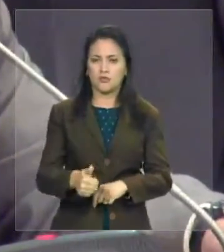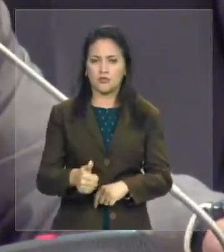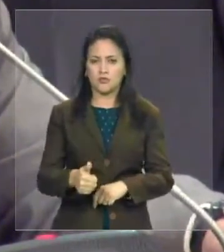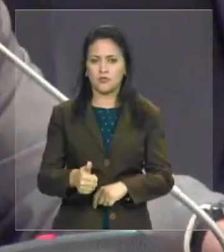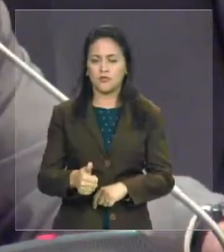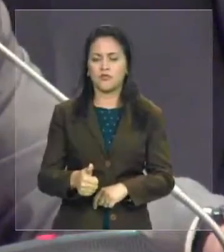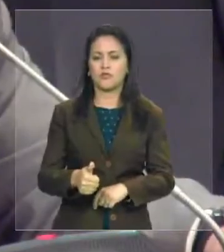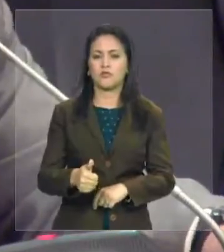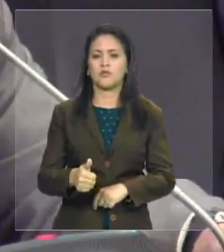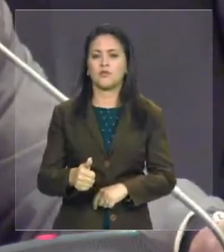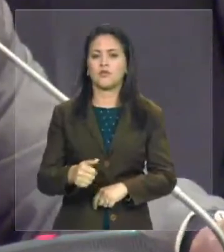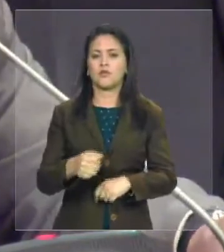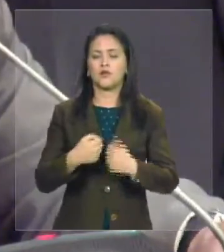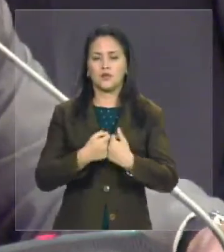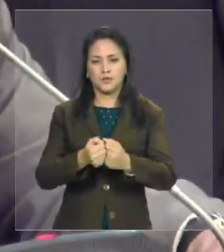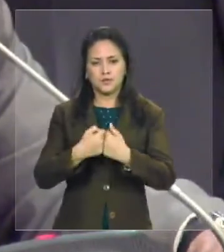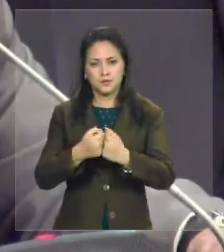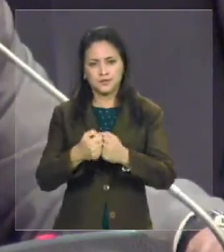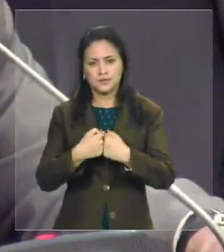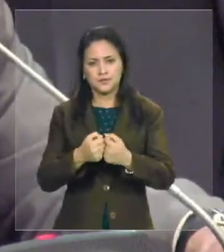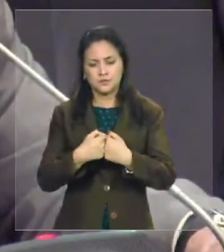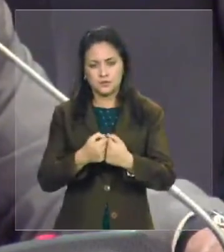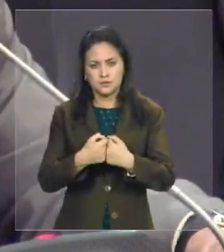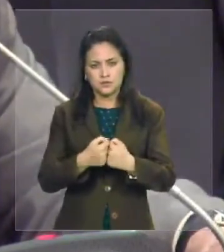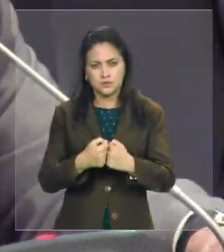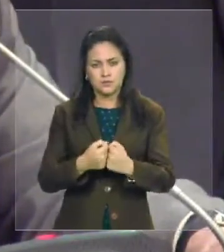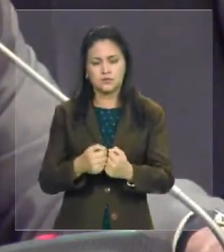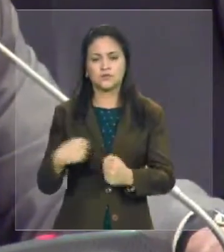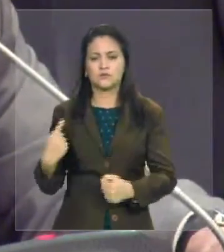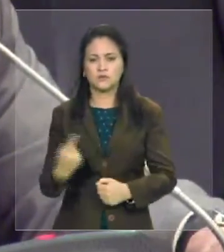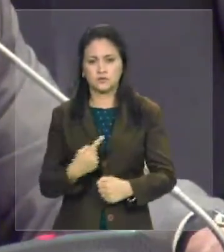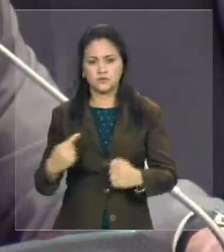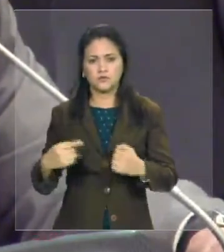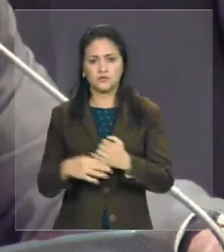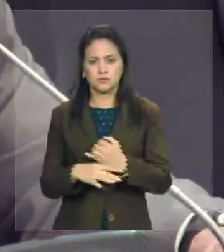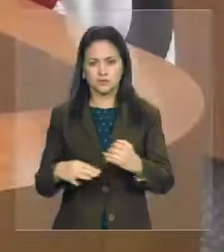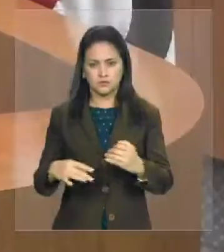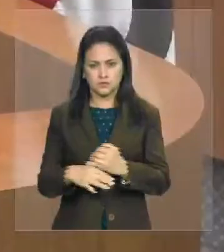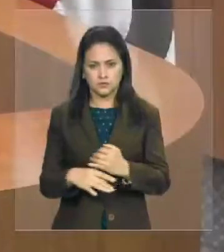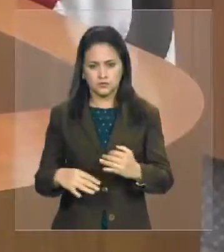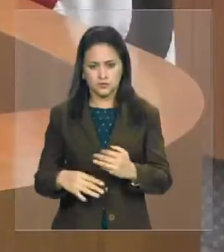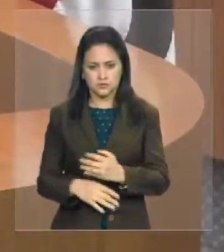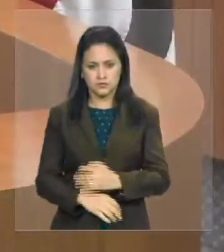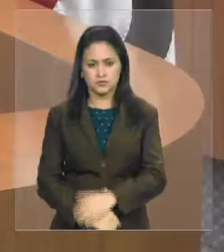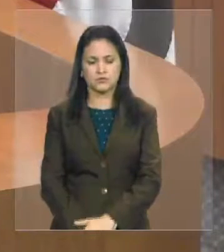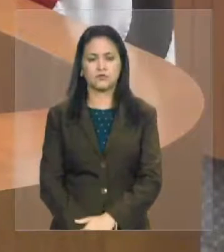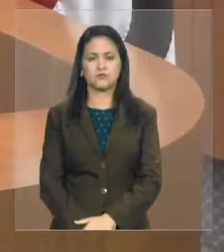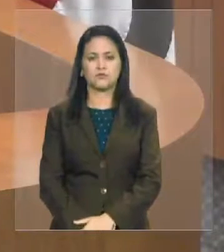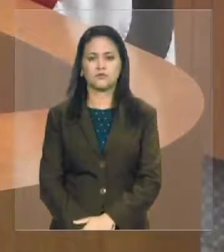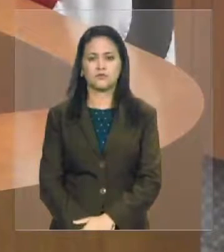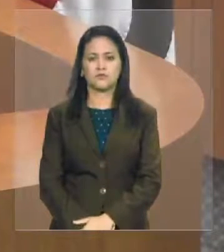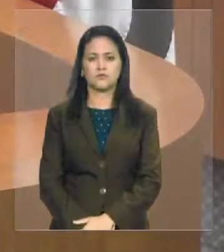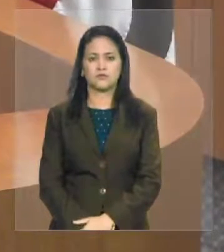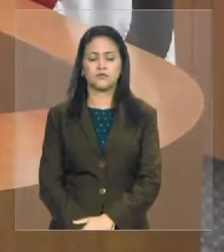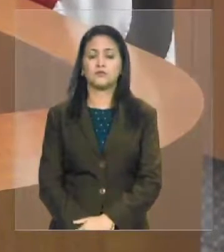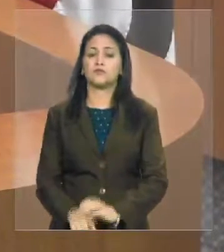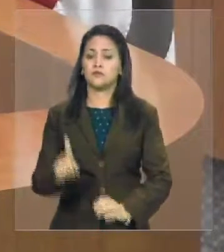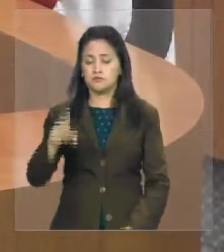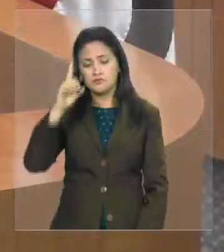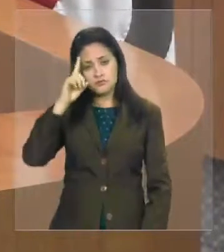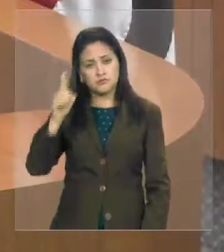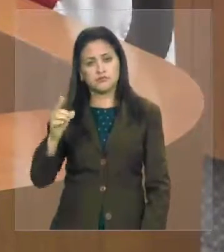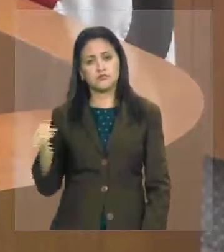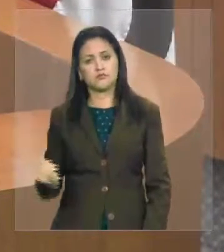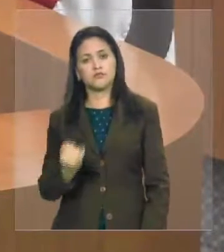do transporte público da nossa cidade. Muito obrigado. Será uma data histórica, deputado Edivaldo, e nós, independente